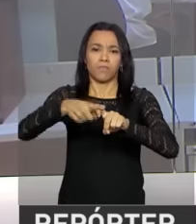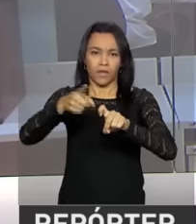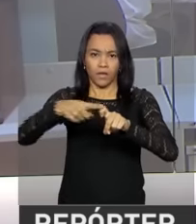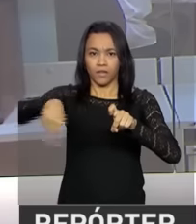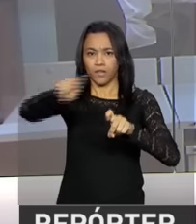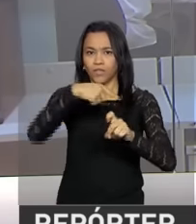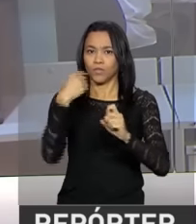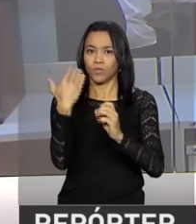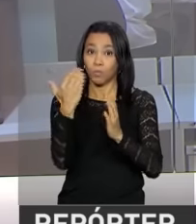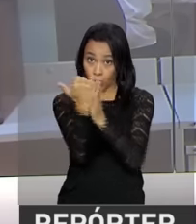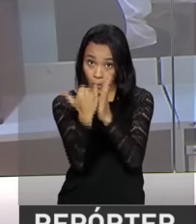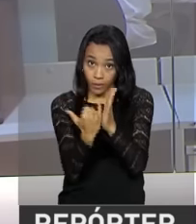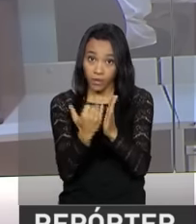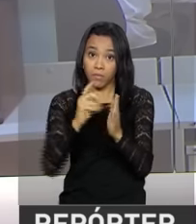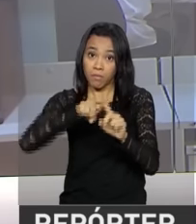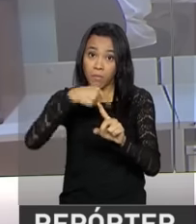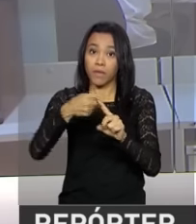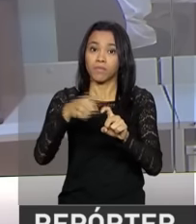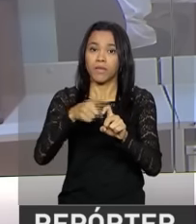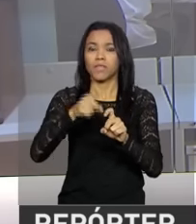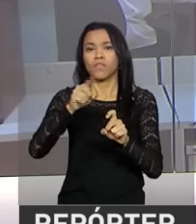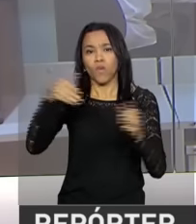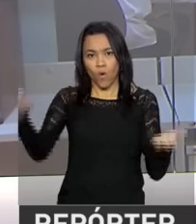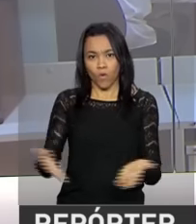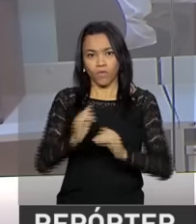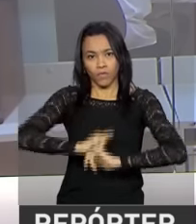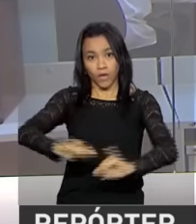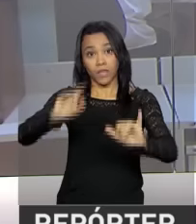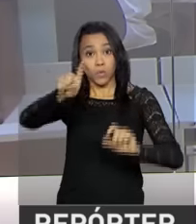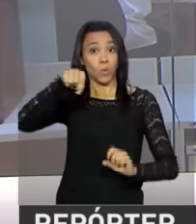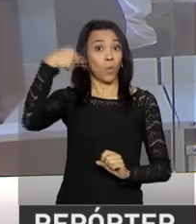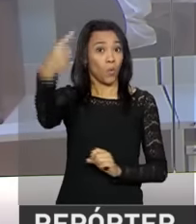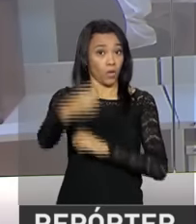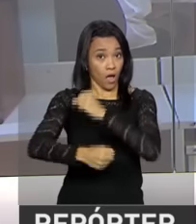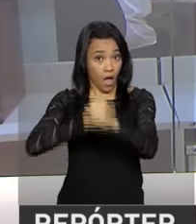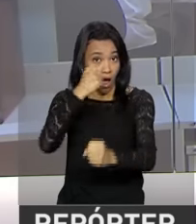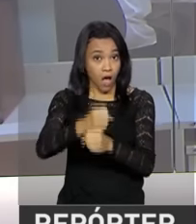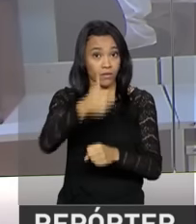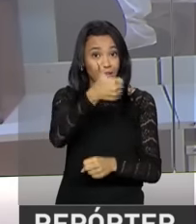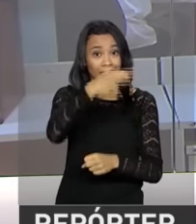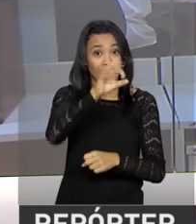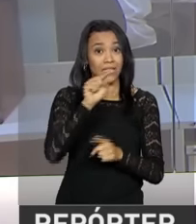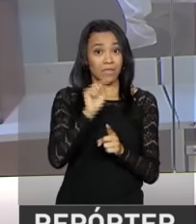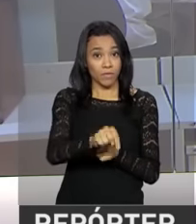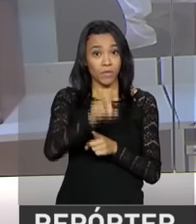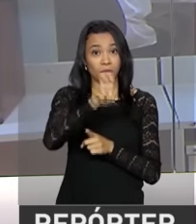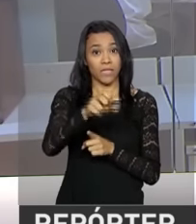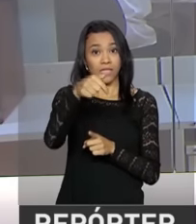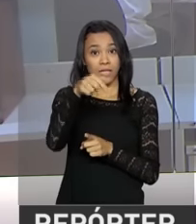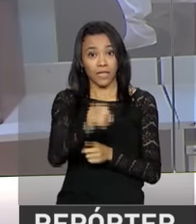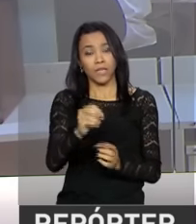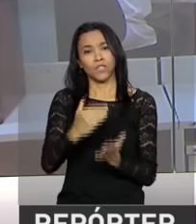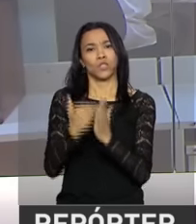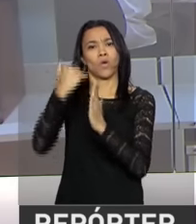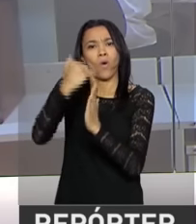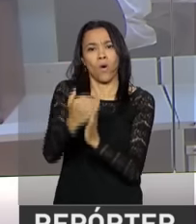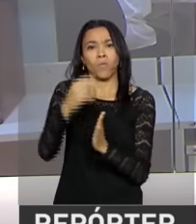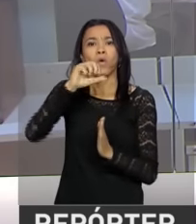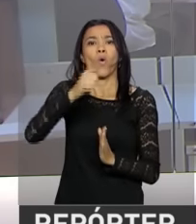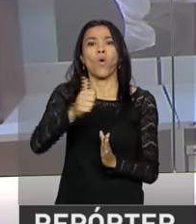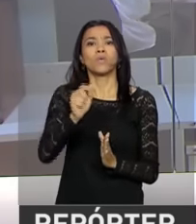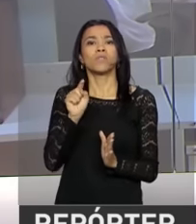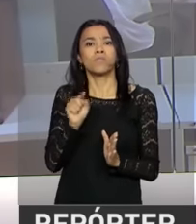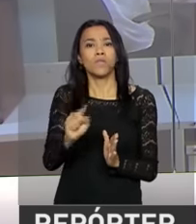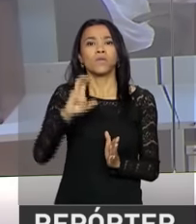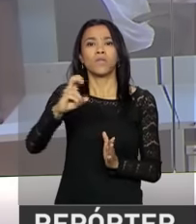Diário Oficial da União de hoje. A partir do ano que vem, a Bolsa vai subir de R$ 10.570 para